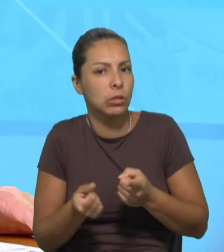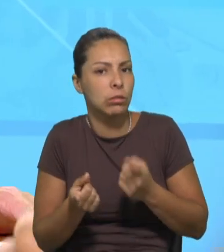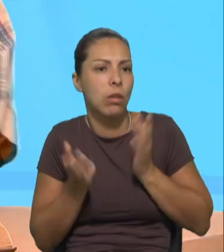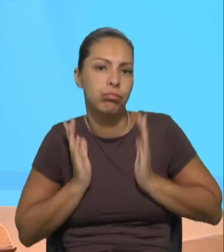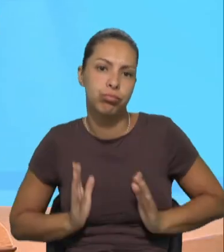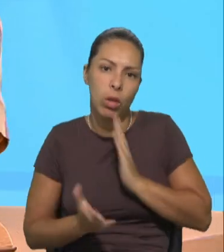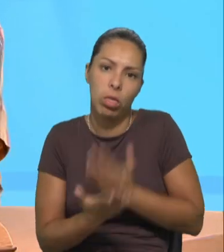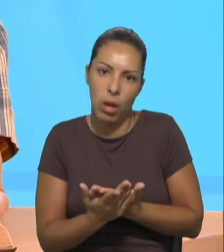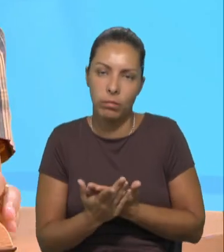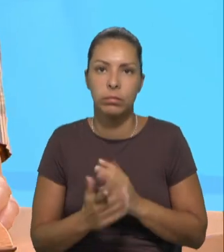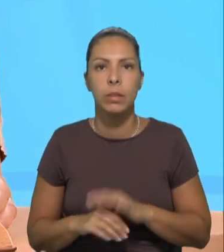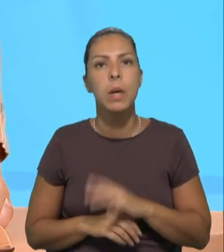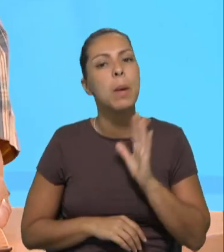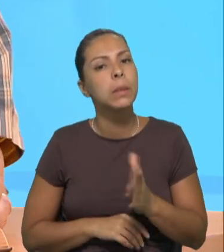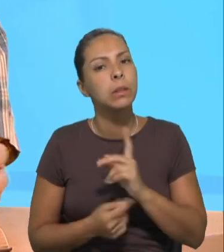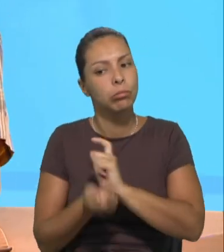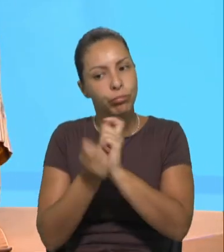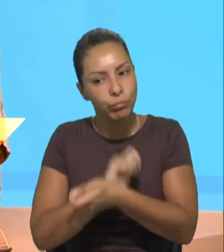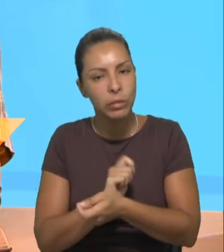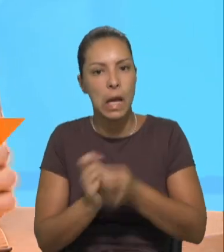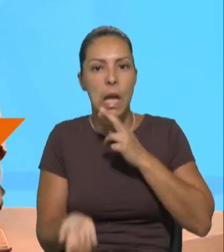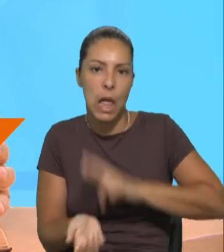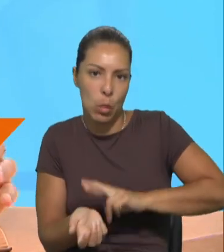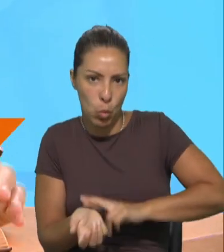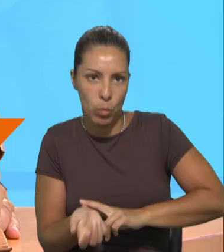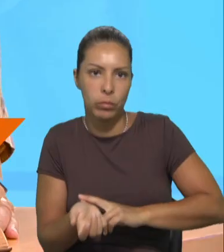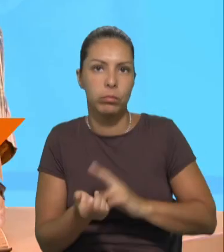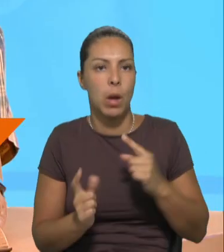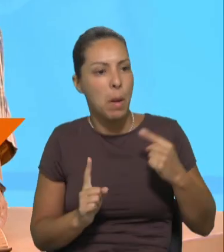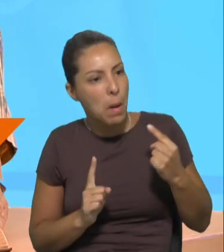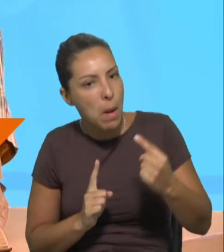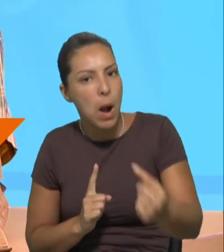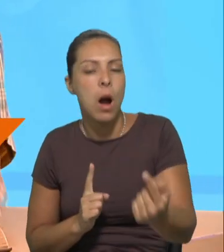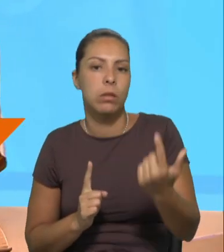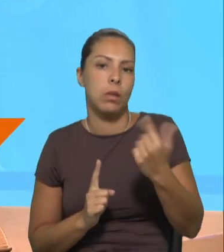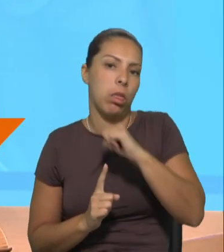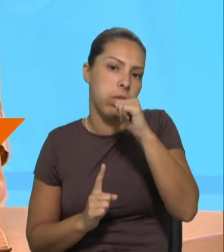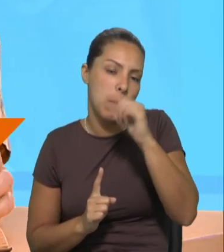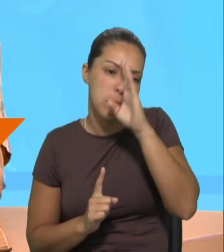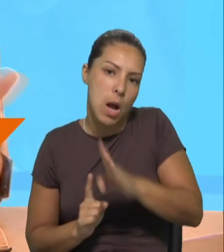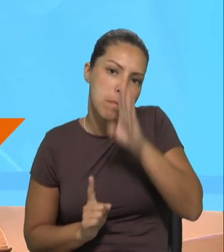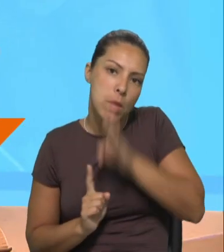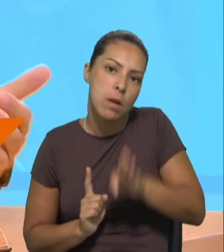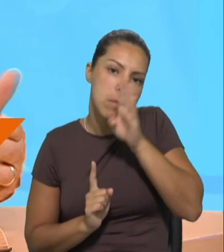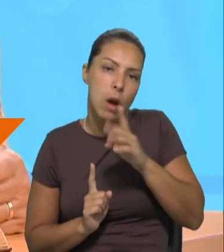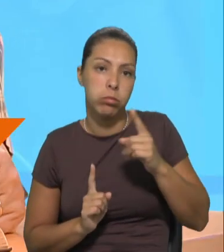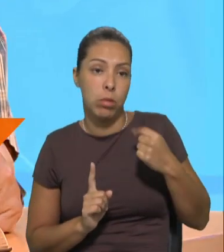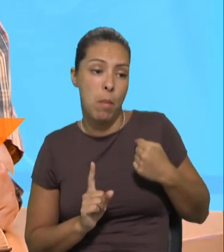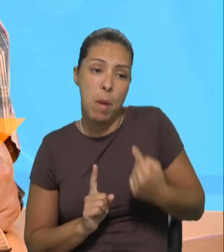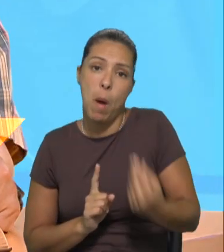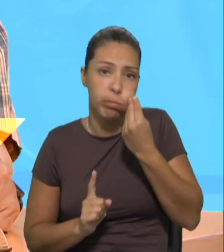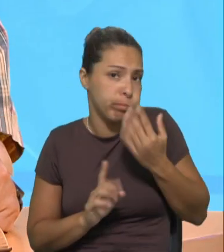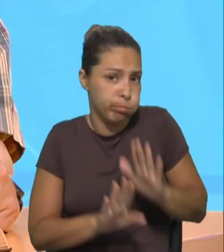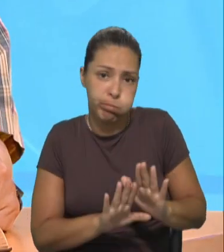Bem, precisam, sobretudo, de uma mudança de ritmos, não é? De sair daquelas rotinas habituais em que estamos metidos ao longo do dia-a-dia, que são